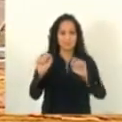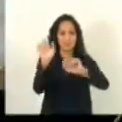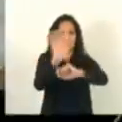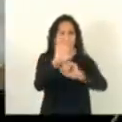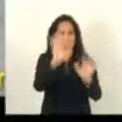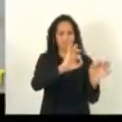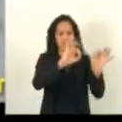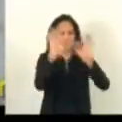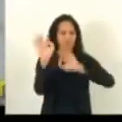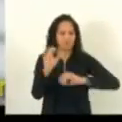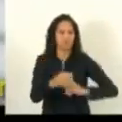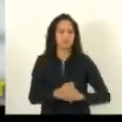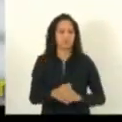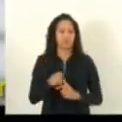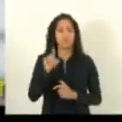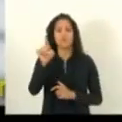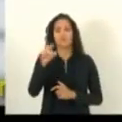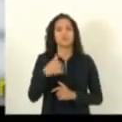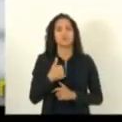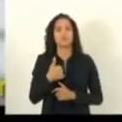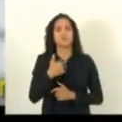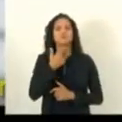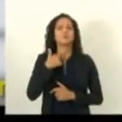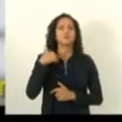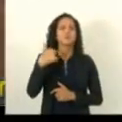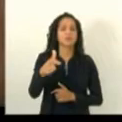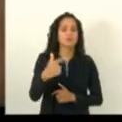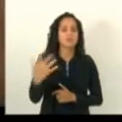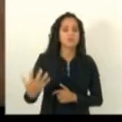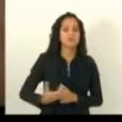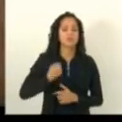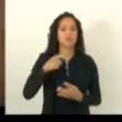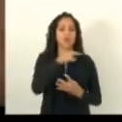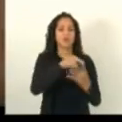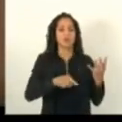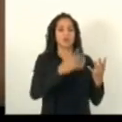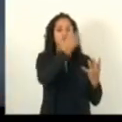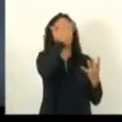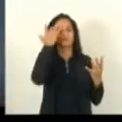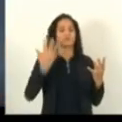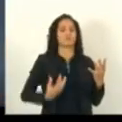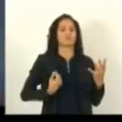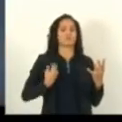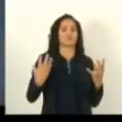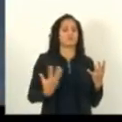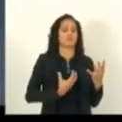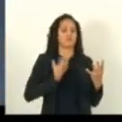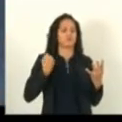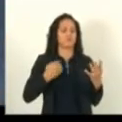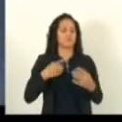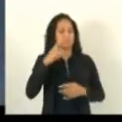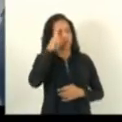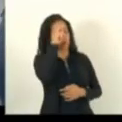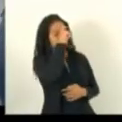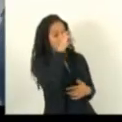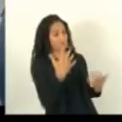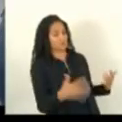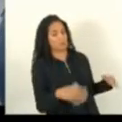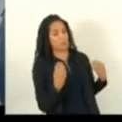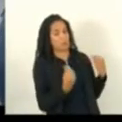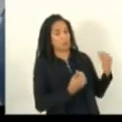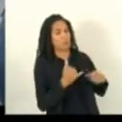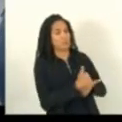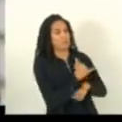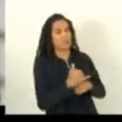O que você está disposta a fazer para salvar 4 vidas? 4 vidas? Pergunta difícil. Eu